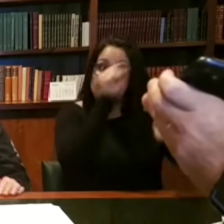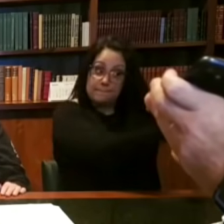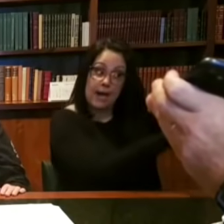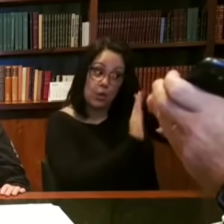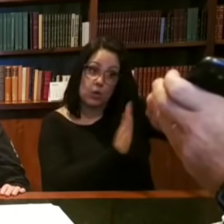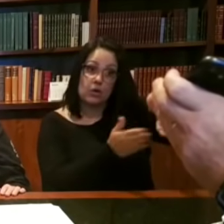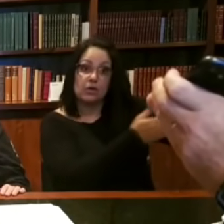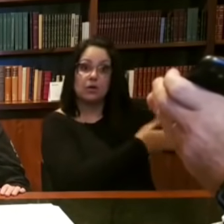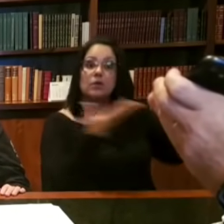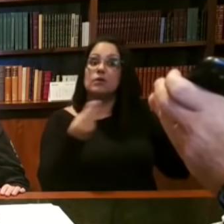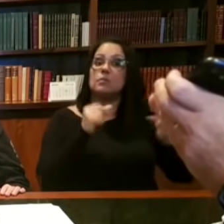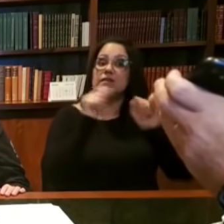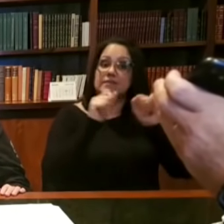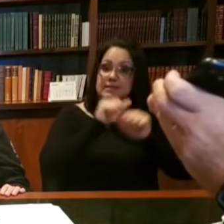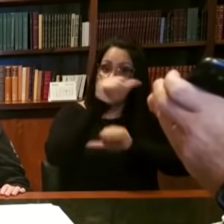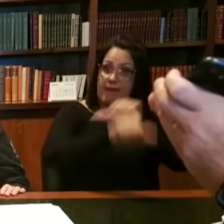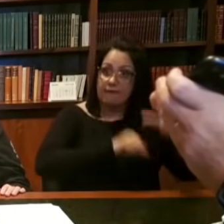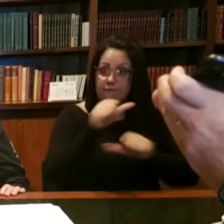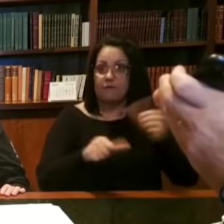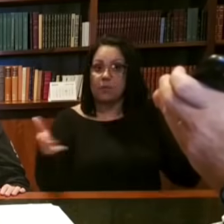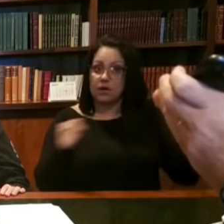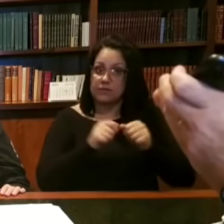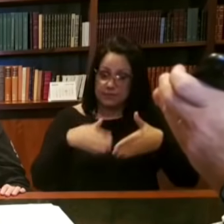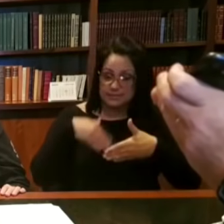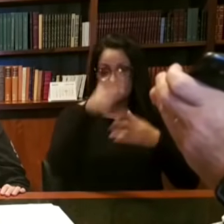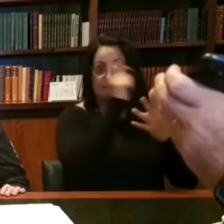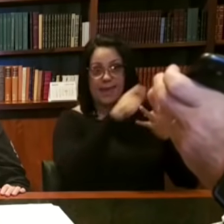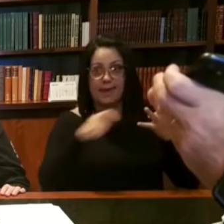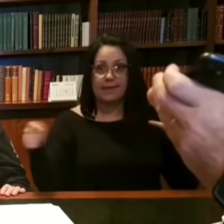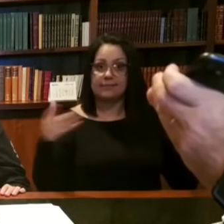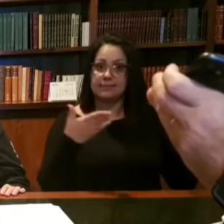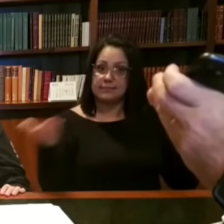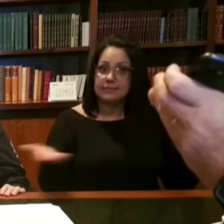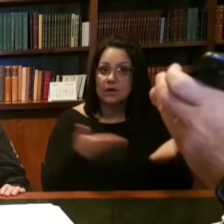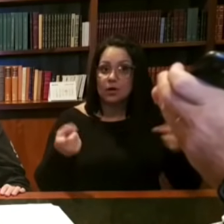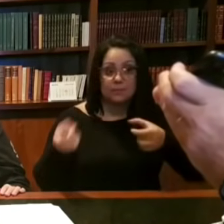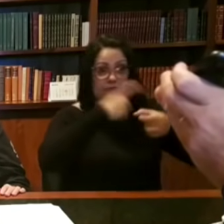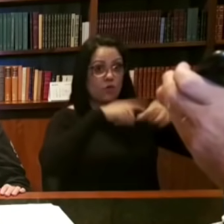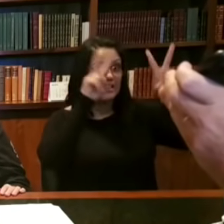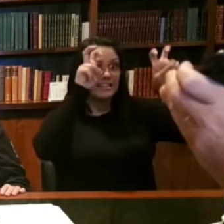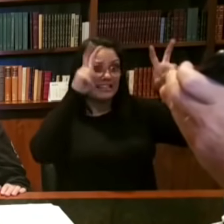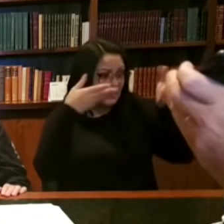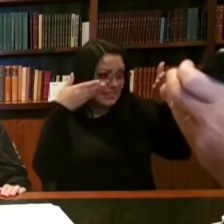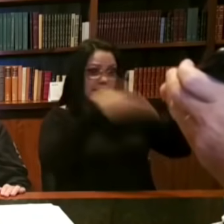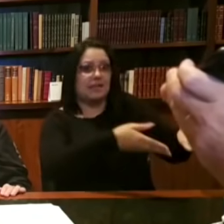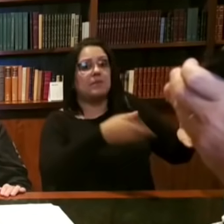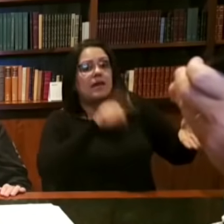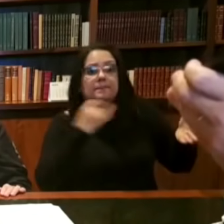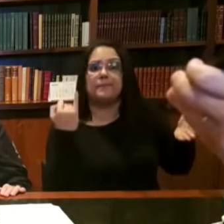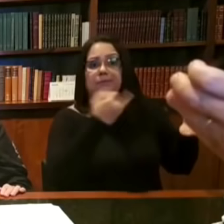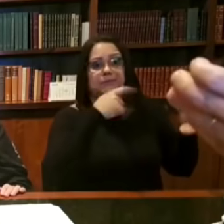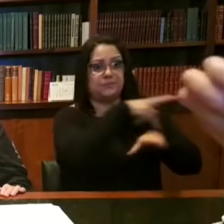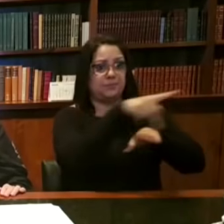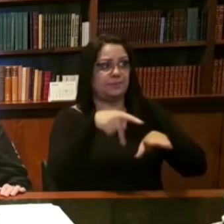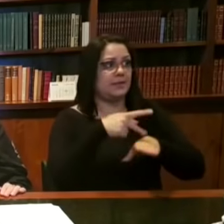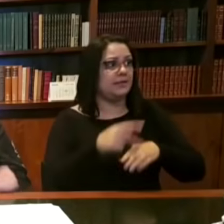Que mudanças na agenda de reforma precisam ser feitas aí nos próximos meses para que se retome essa agenda essencial do país no momento?